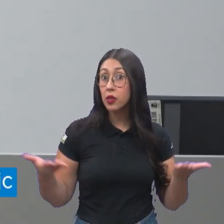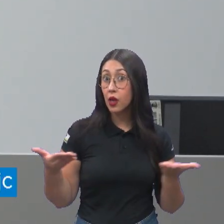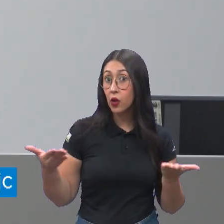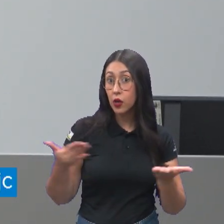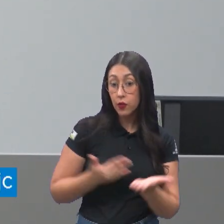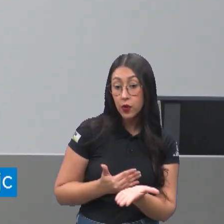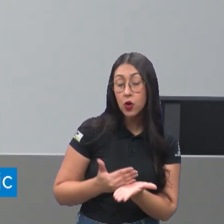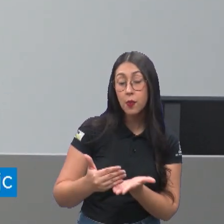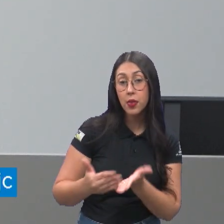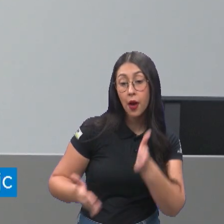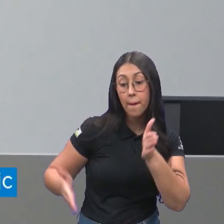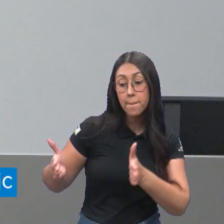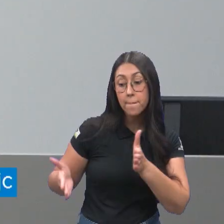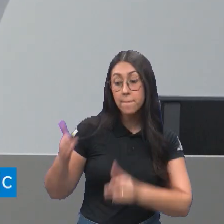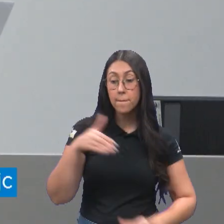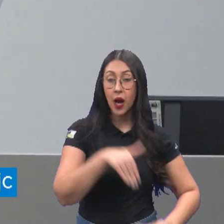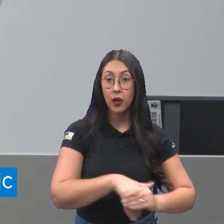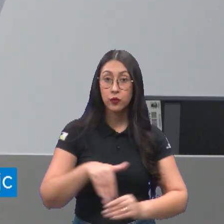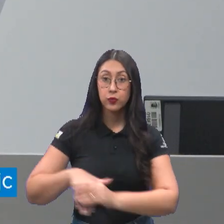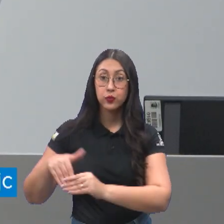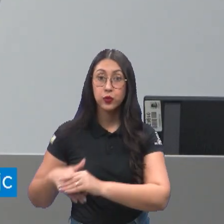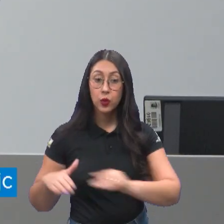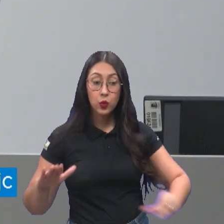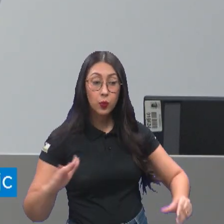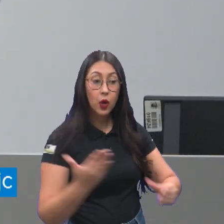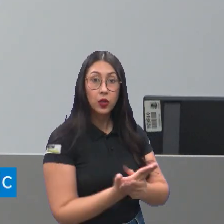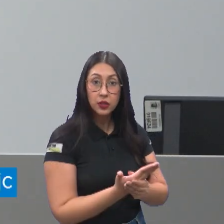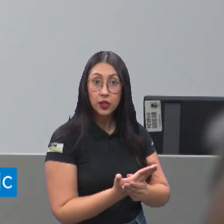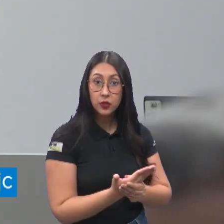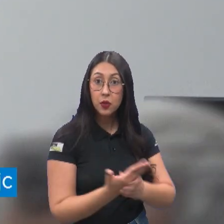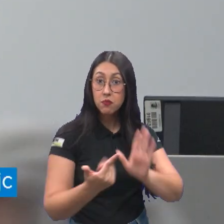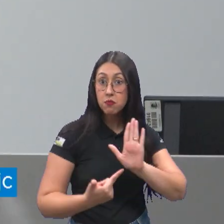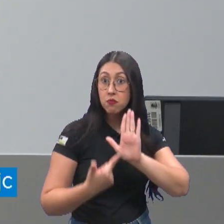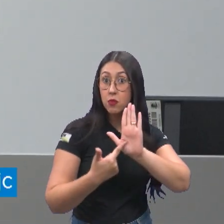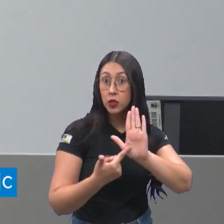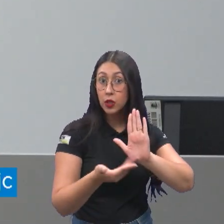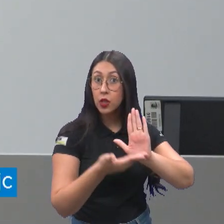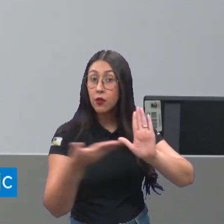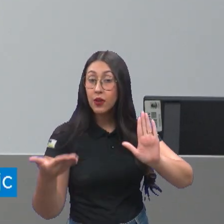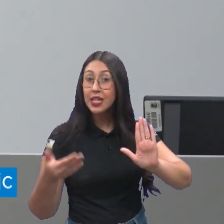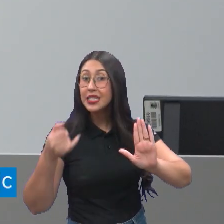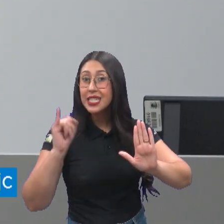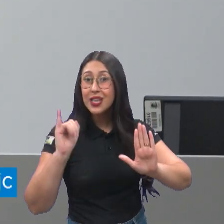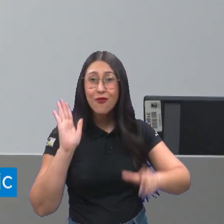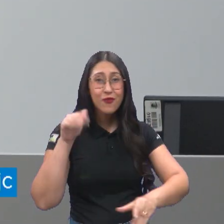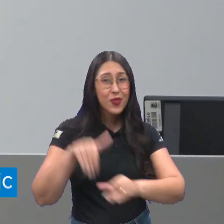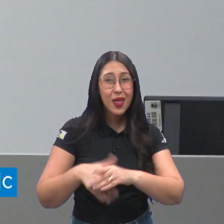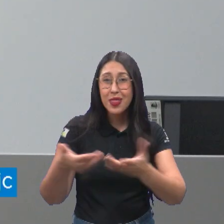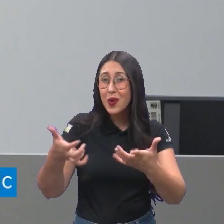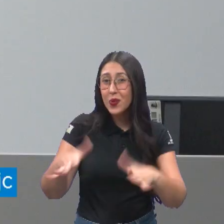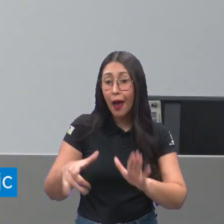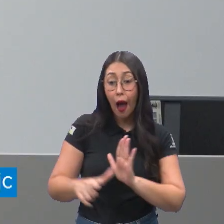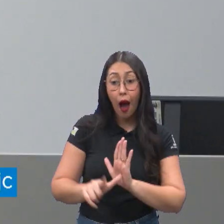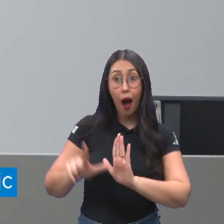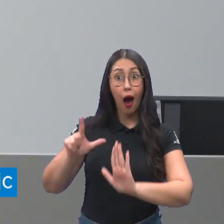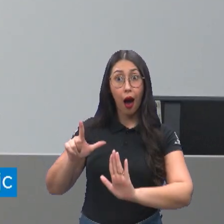votação dos processos constantes na pauta do dia. Registrando aos vereadores que as abstenções a qualquer votação deverão ser